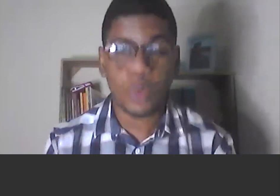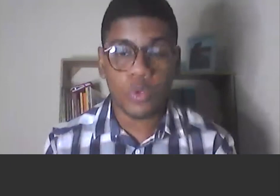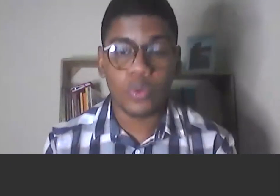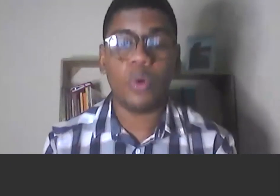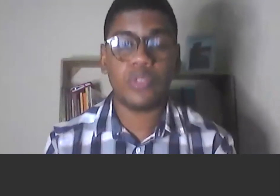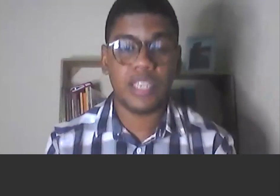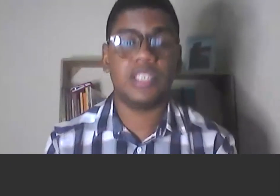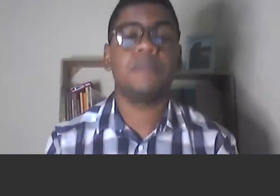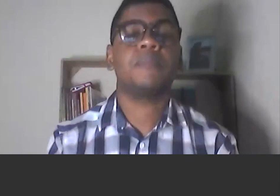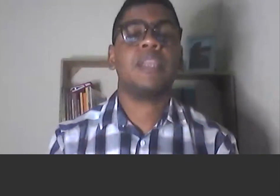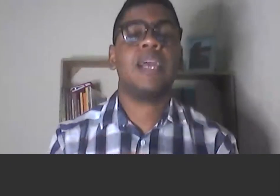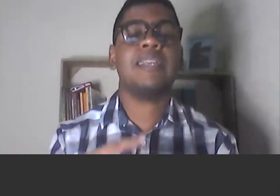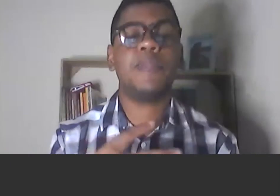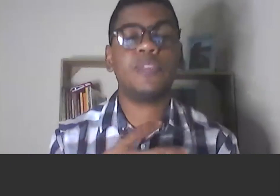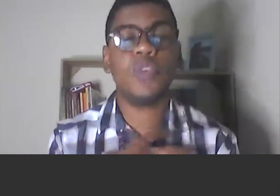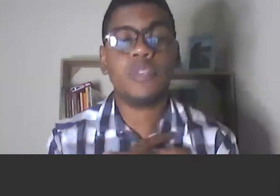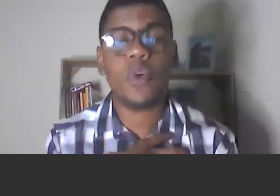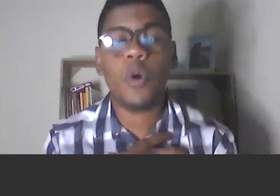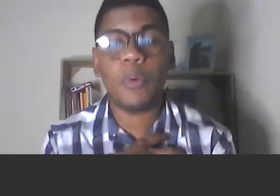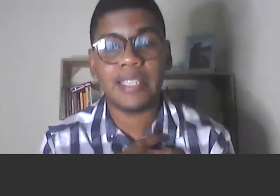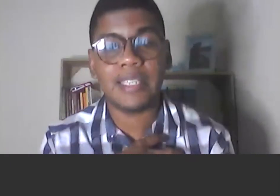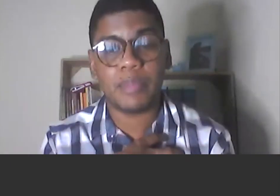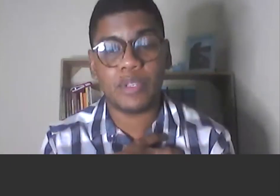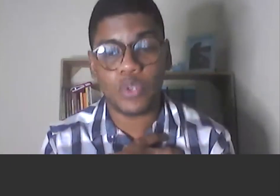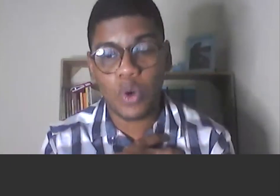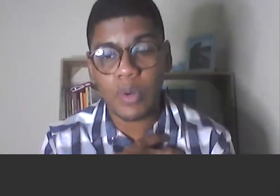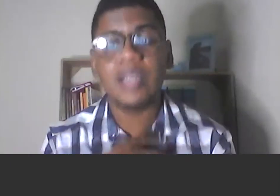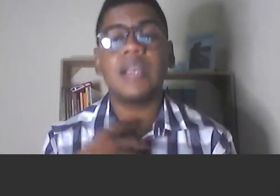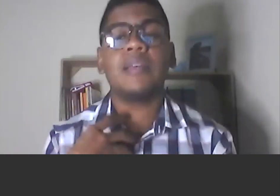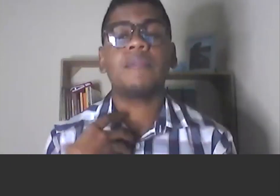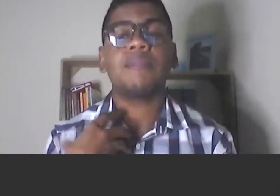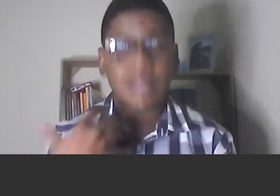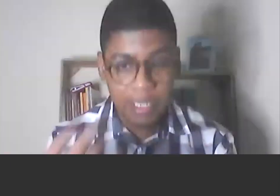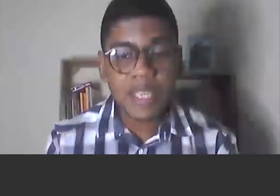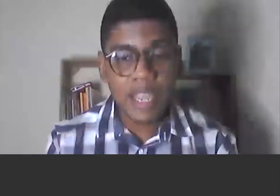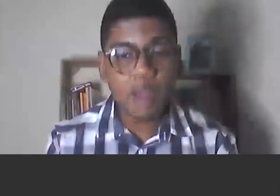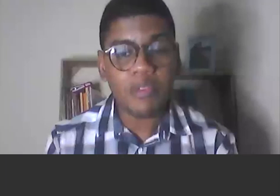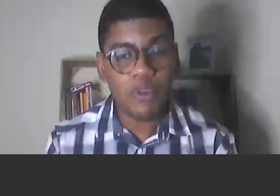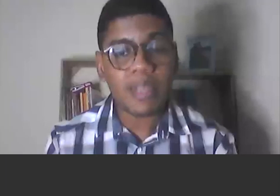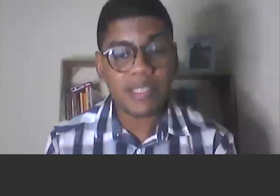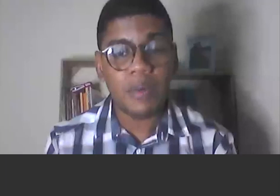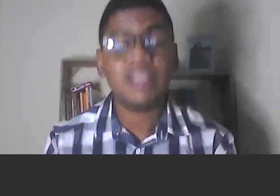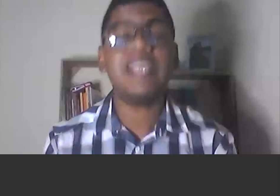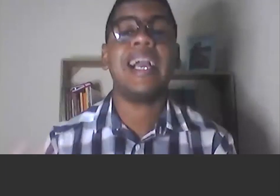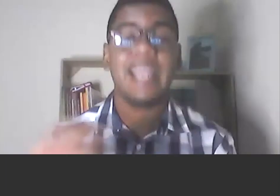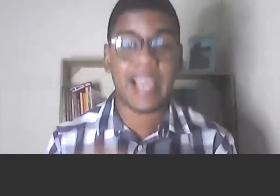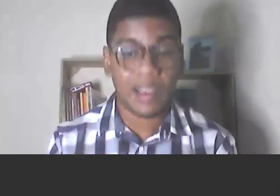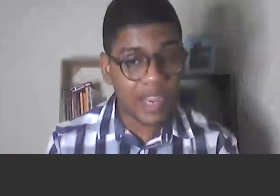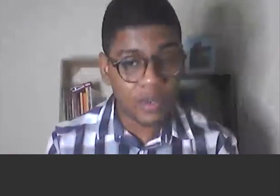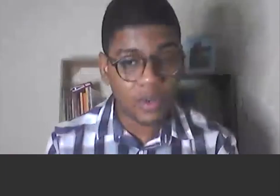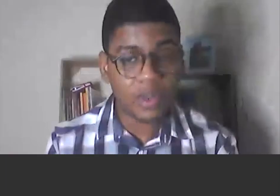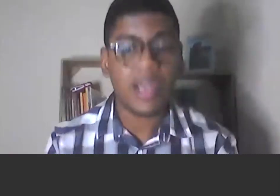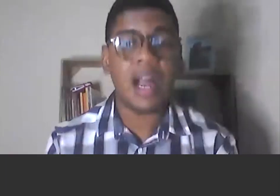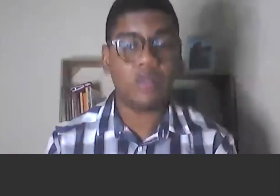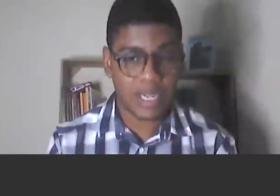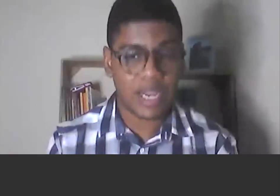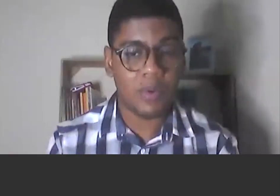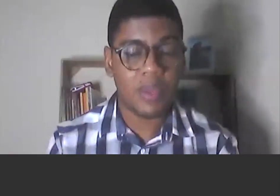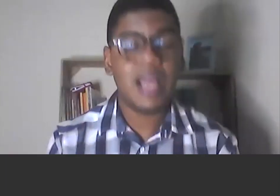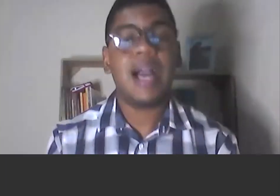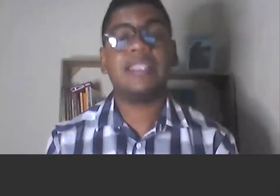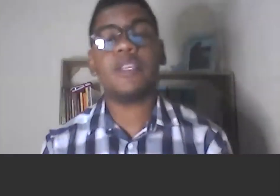pessoa como um todo. Ou seja, as expressões corporais dessa pessoa transmitem uma informação que agrega um valor